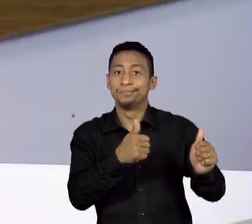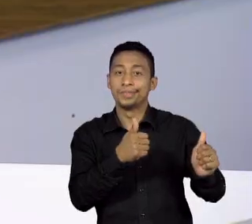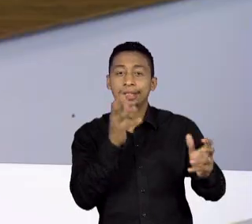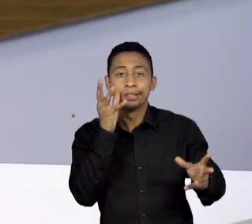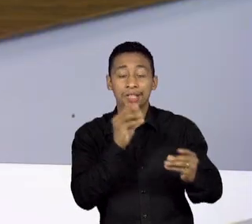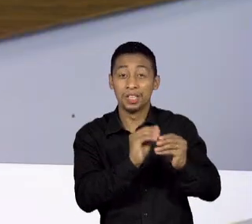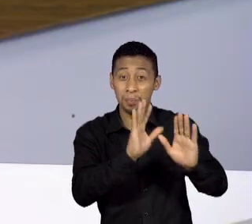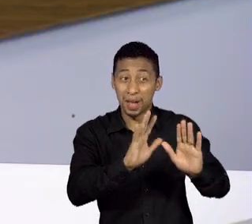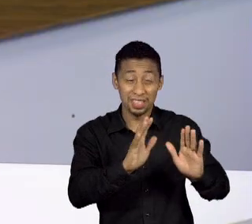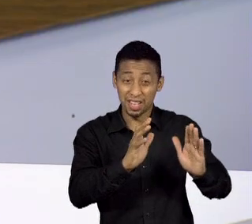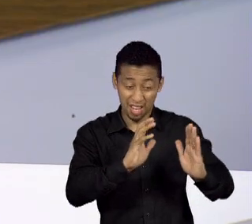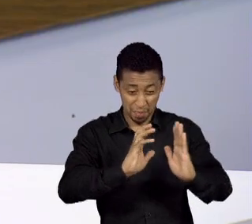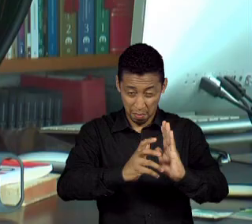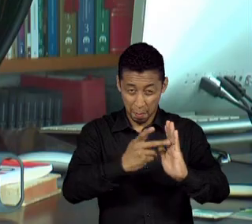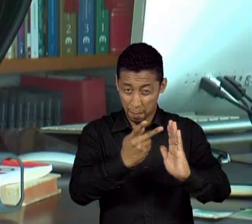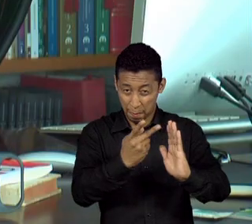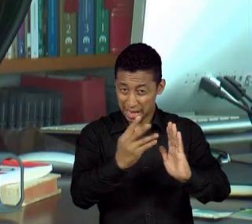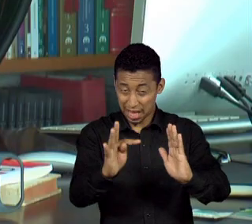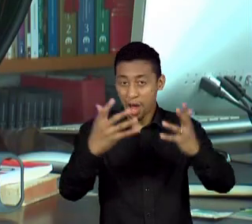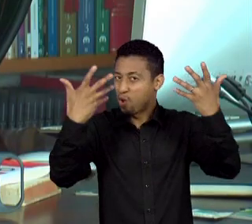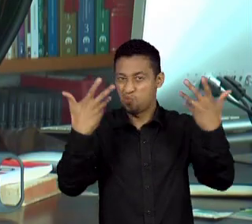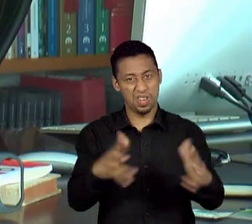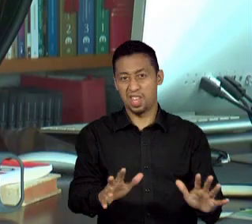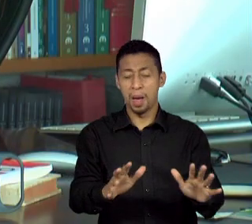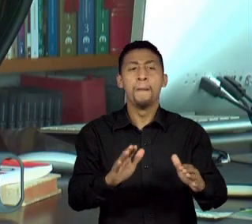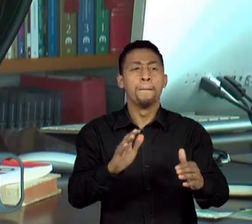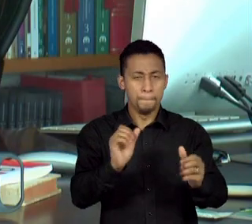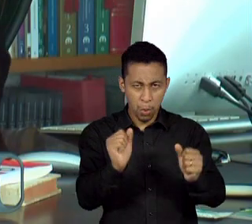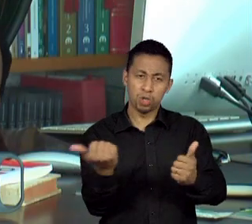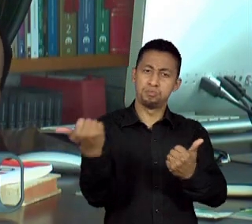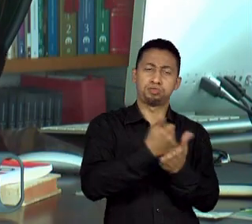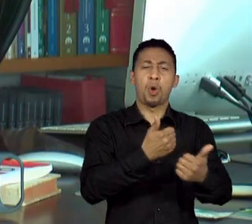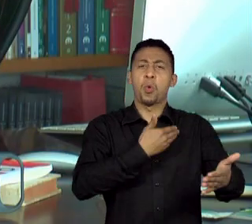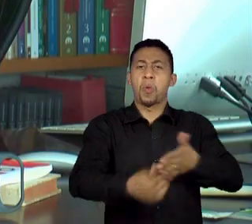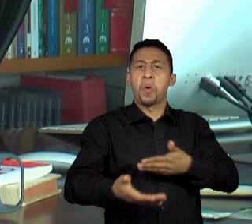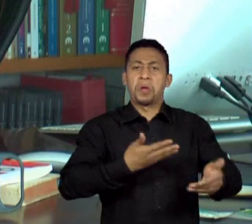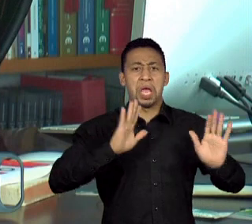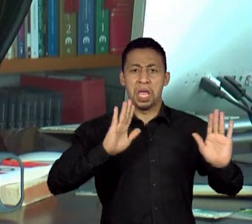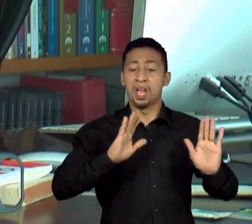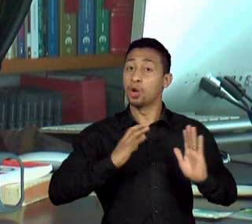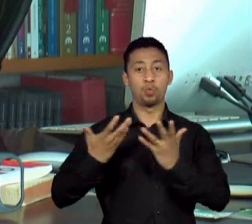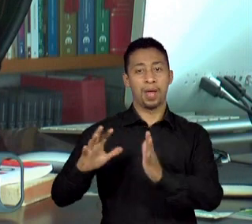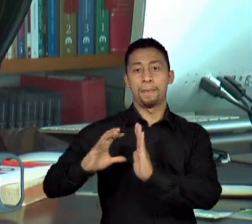estamos vivendo hoje é qualquer coisa menos o PT, sem dúvida, né? O PT cometeu